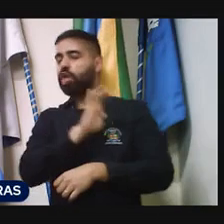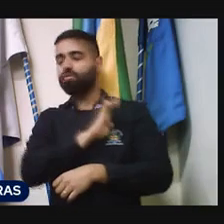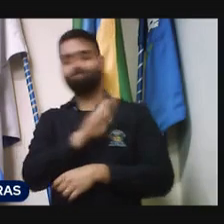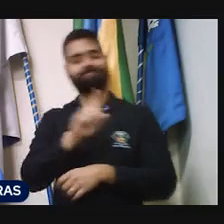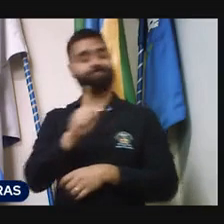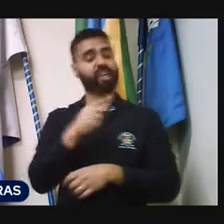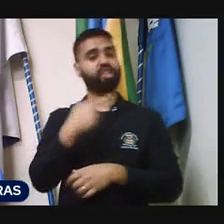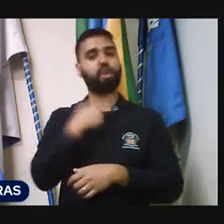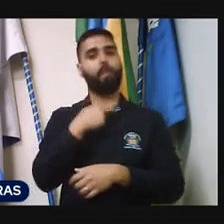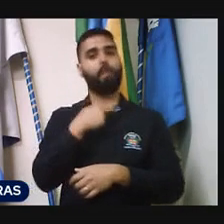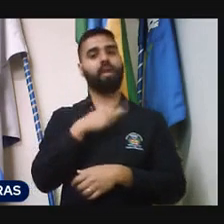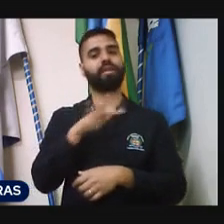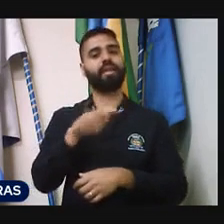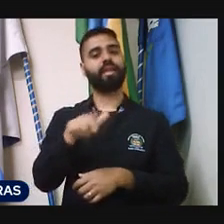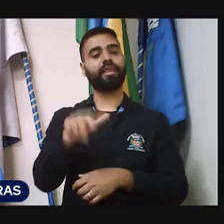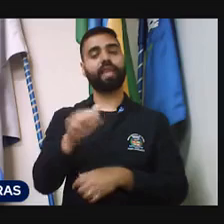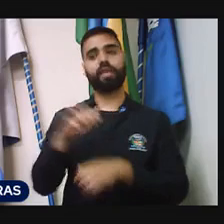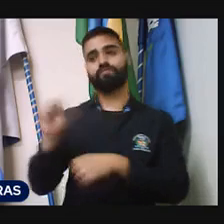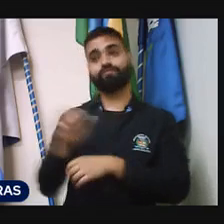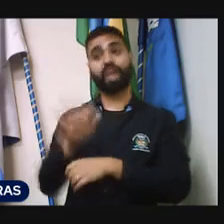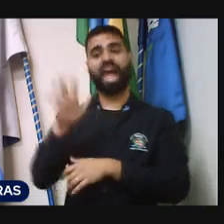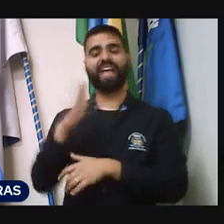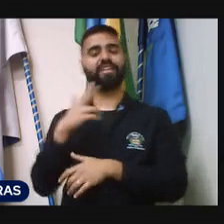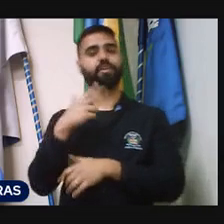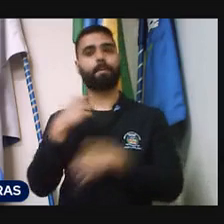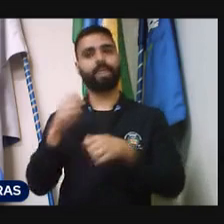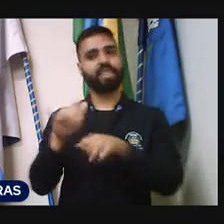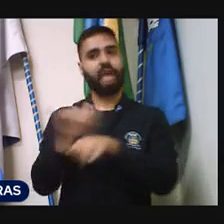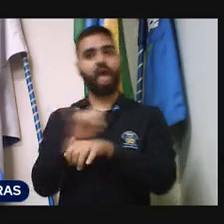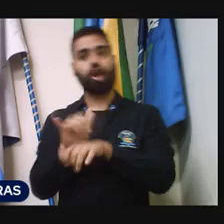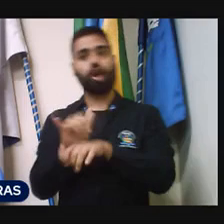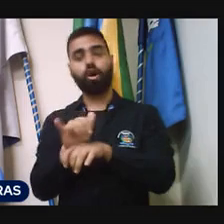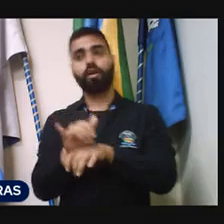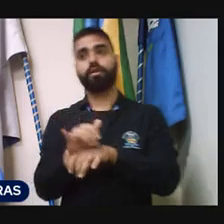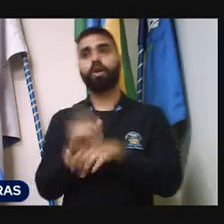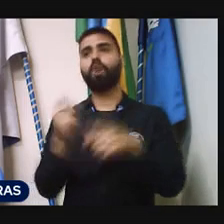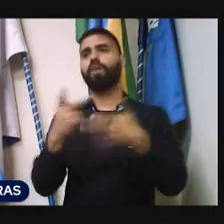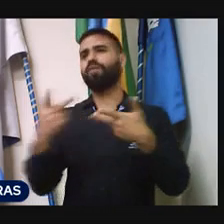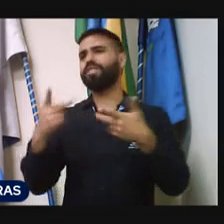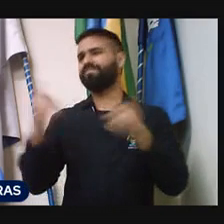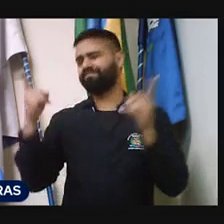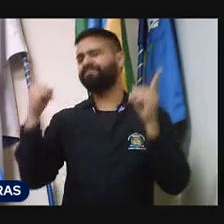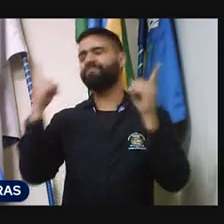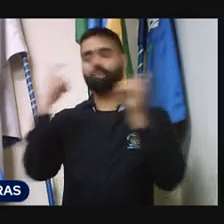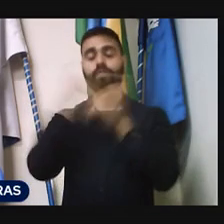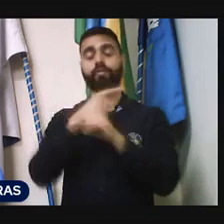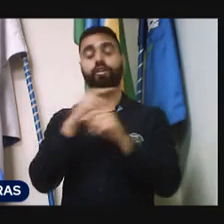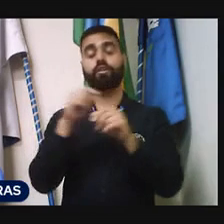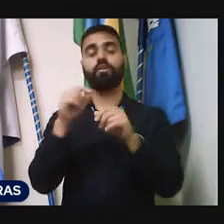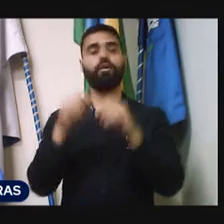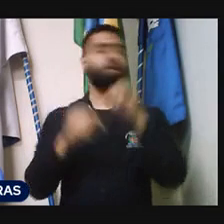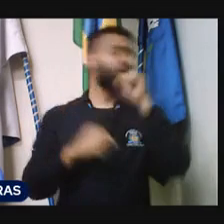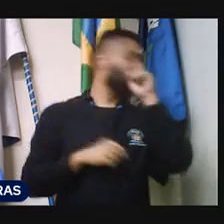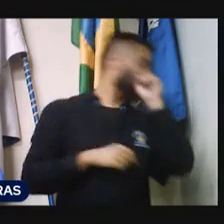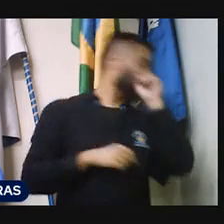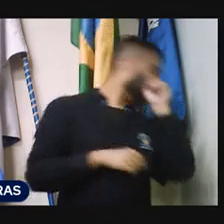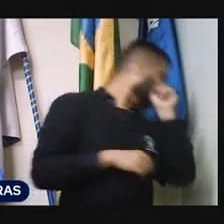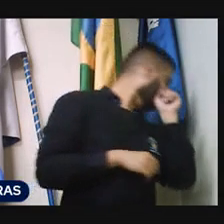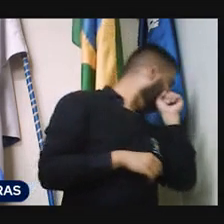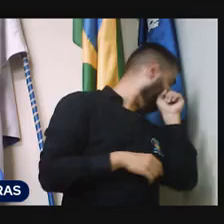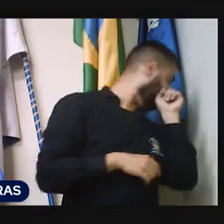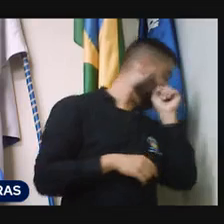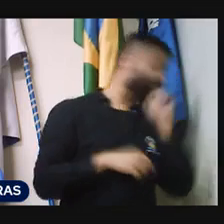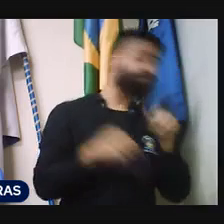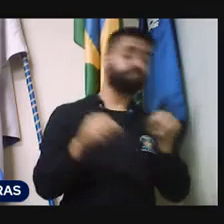podemos ter tarifas altas tem que ser uma coisa adequada então Presidente é um grande desafio fazer essa equação toda a